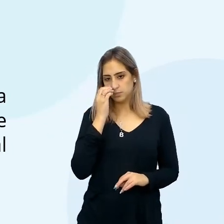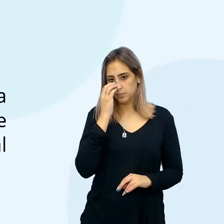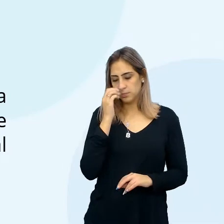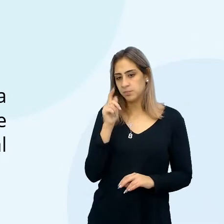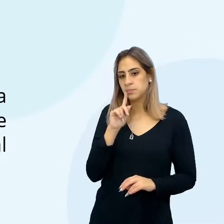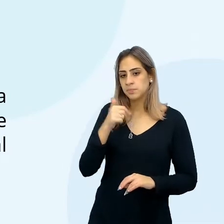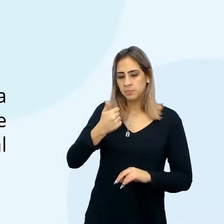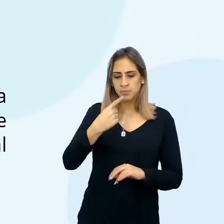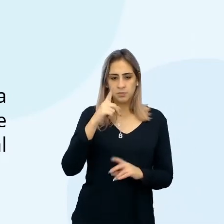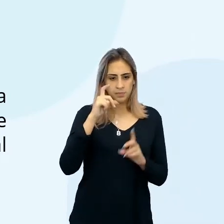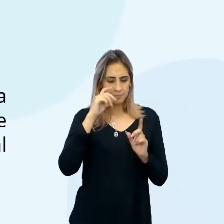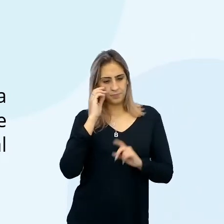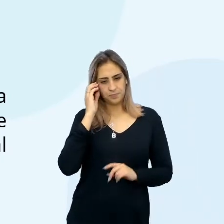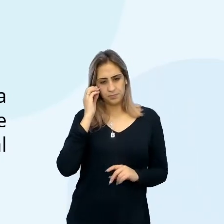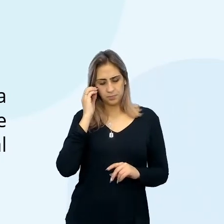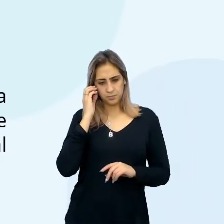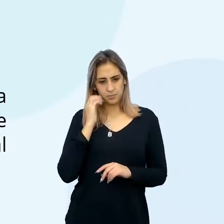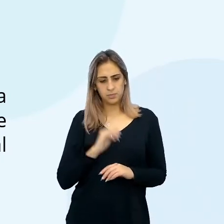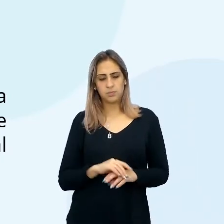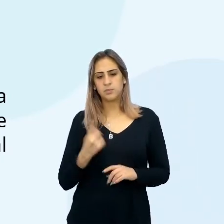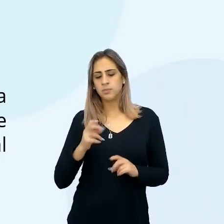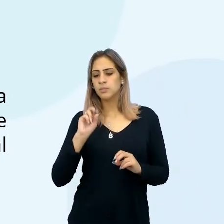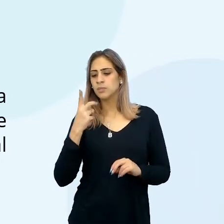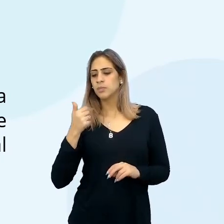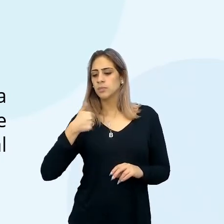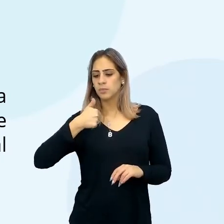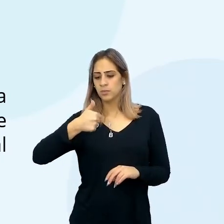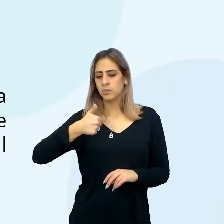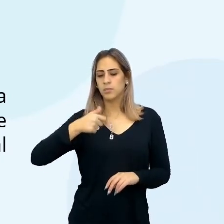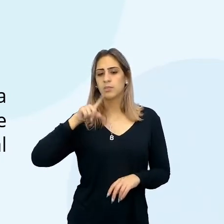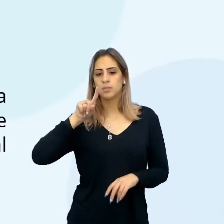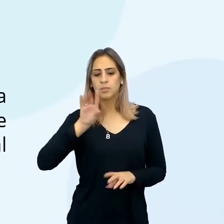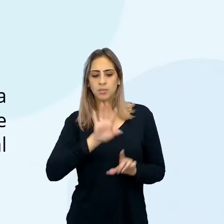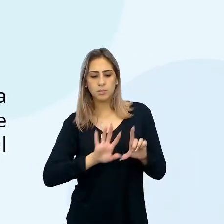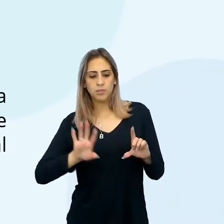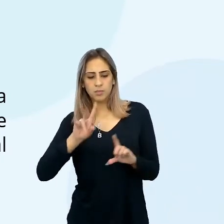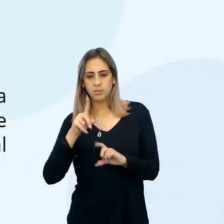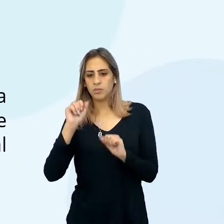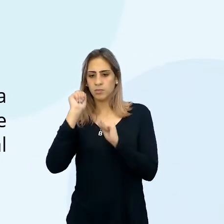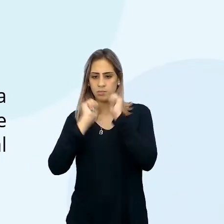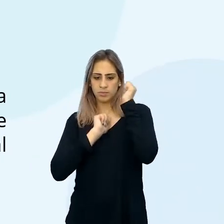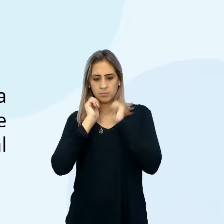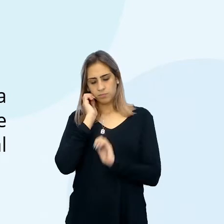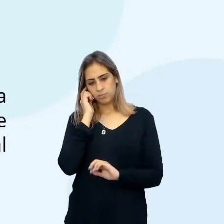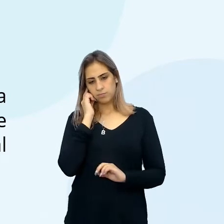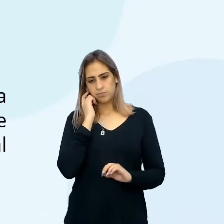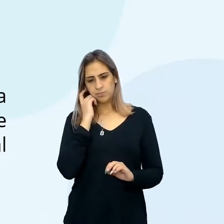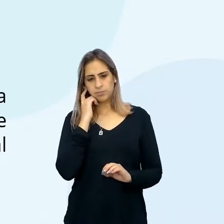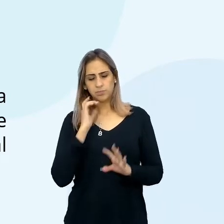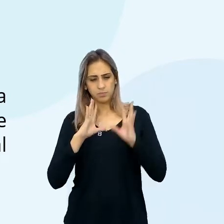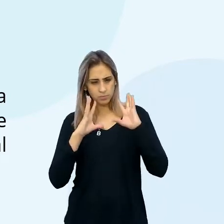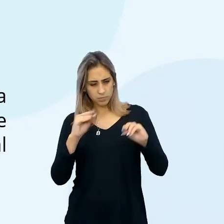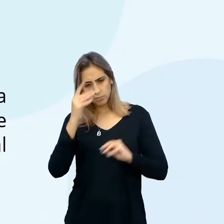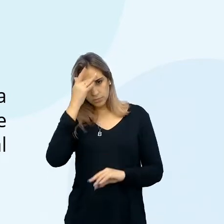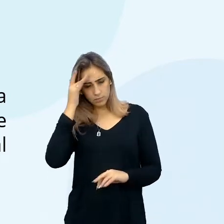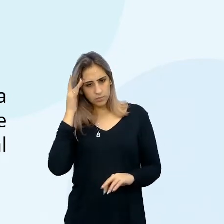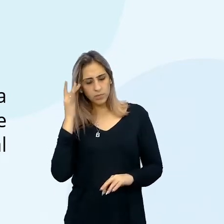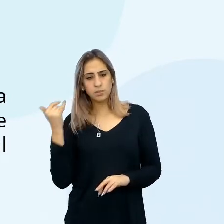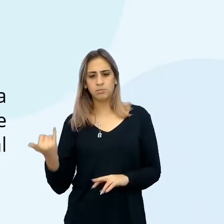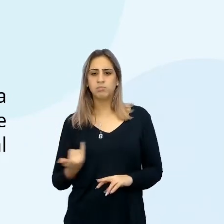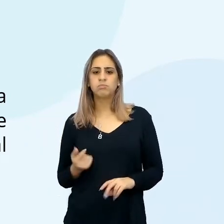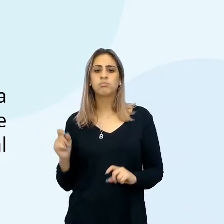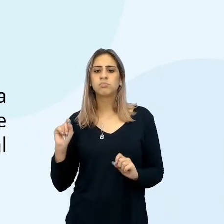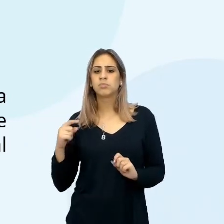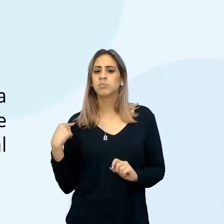numa foto, ou você dá um like numa página de uma empresa. Tudo isso, pessoal, diz